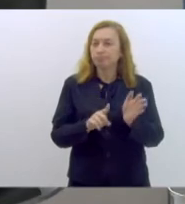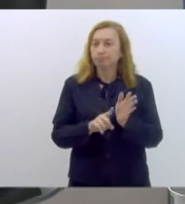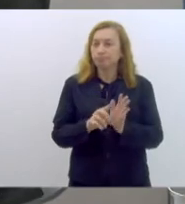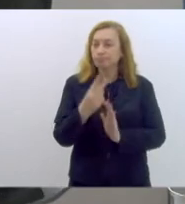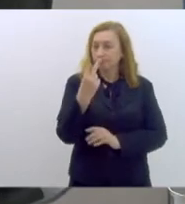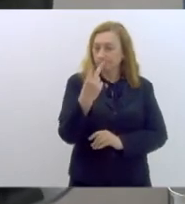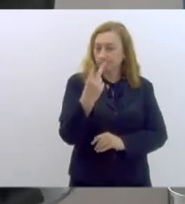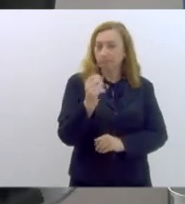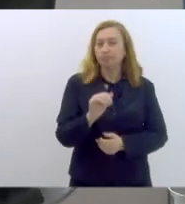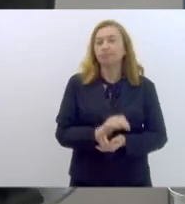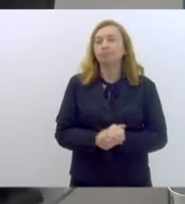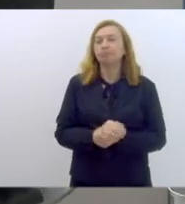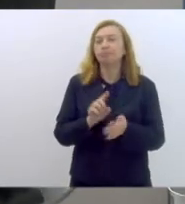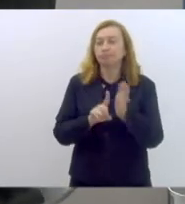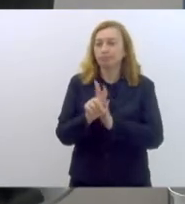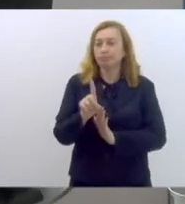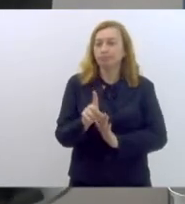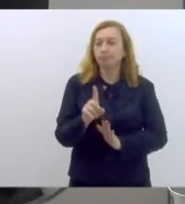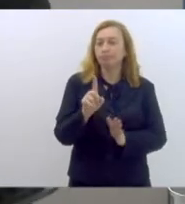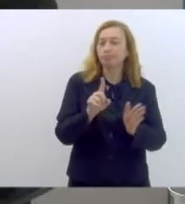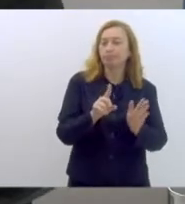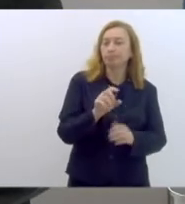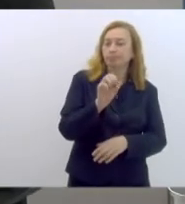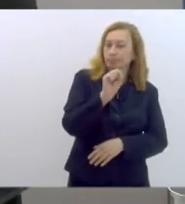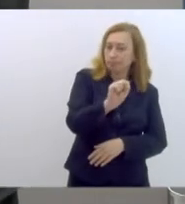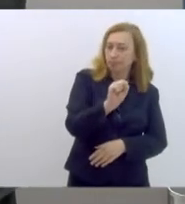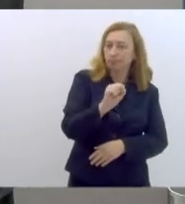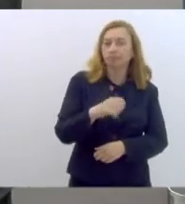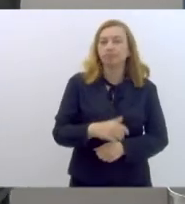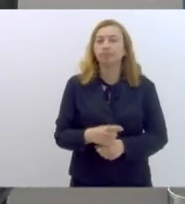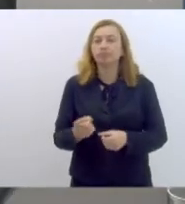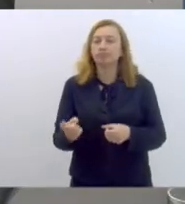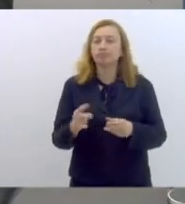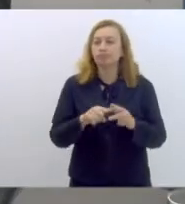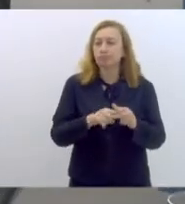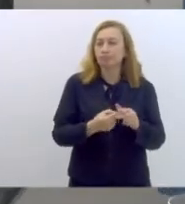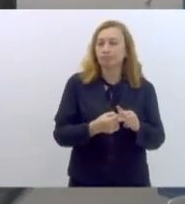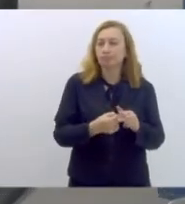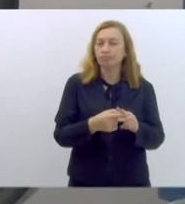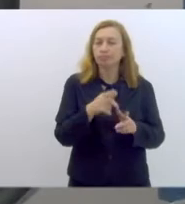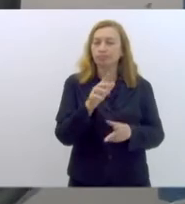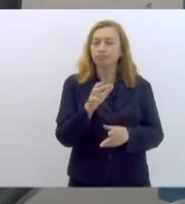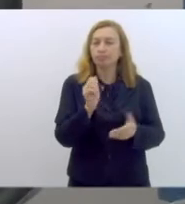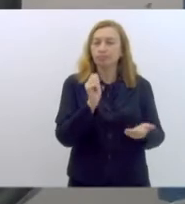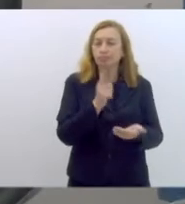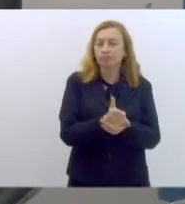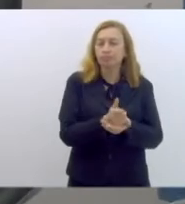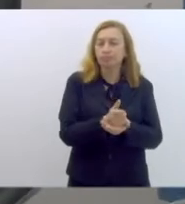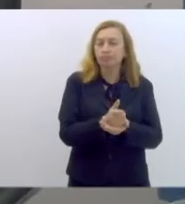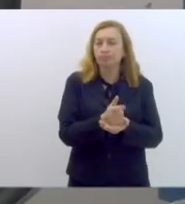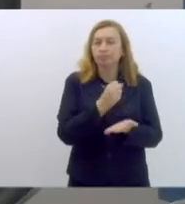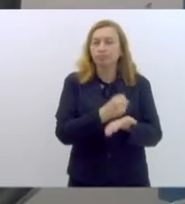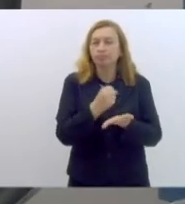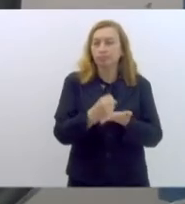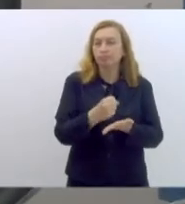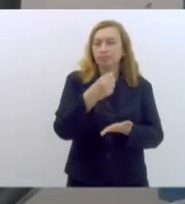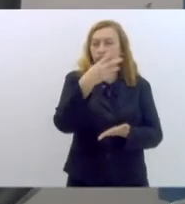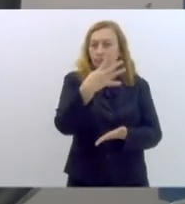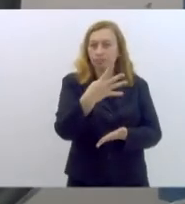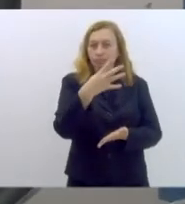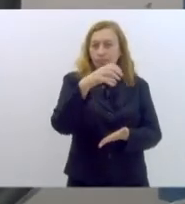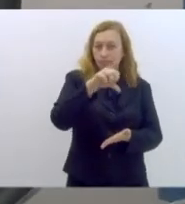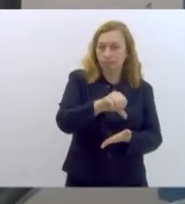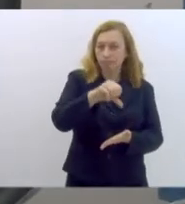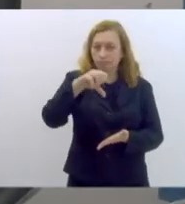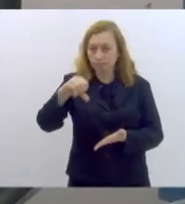Na pergunta 8, né, a gente pede para recalcular o fluxo de pagamento do contrato 499,